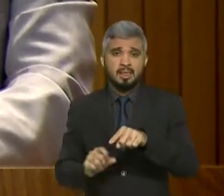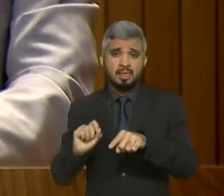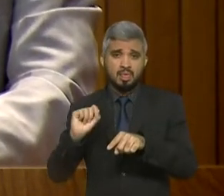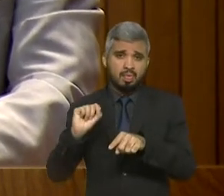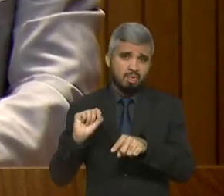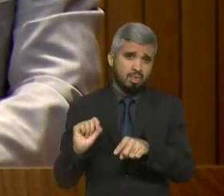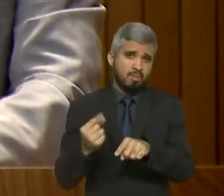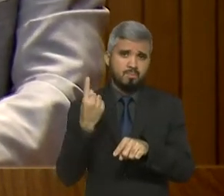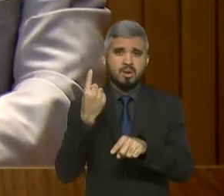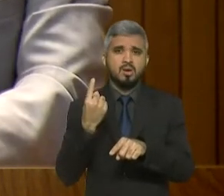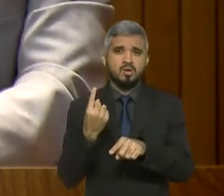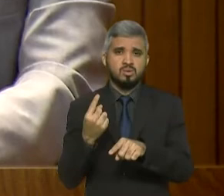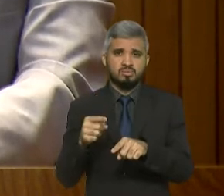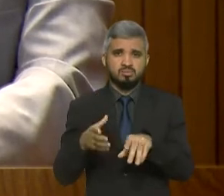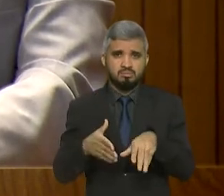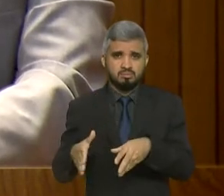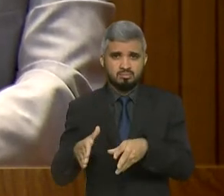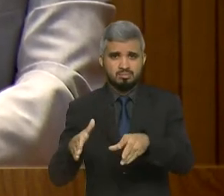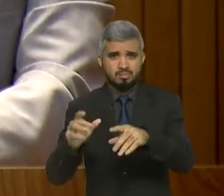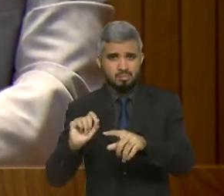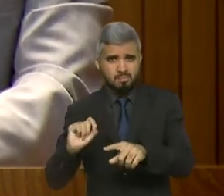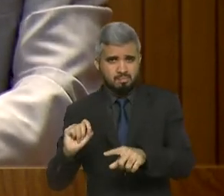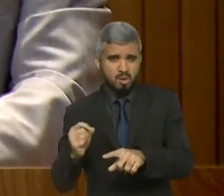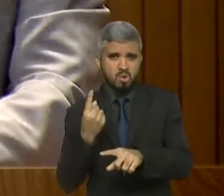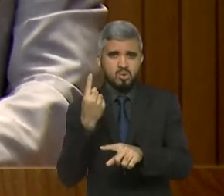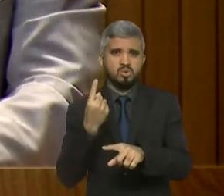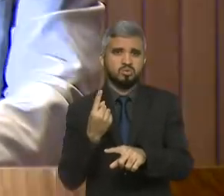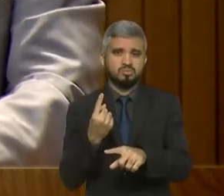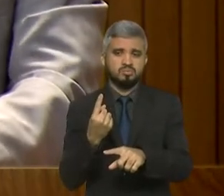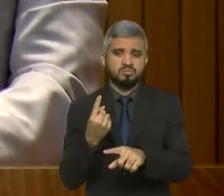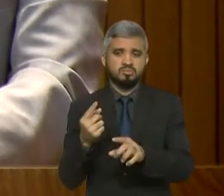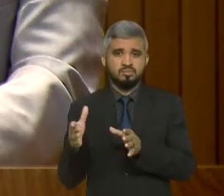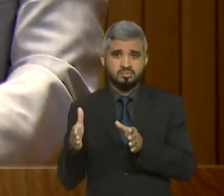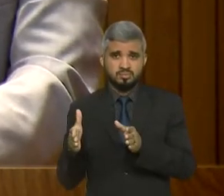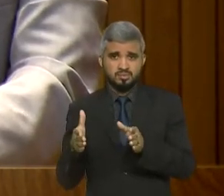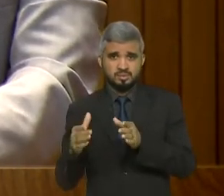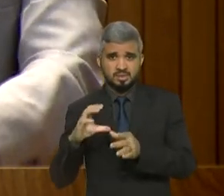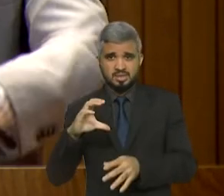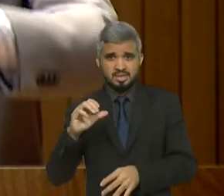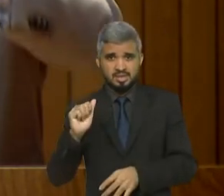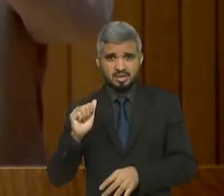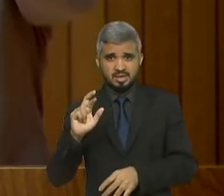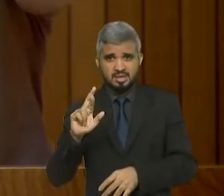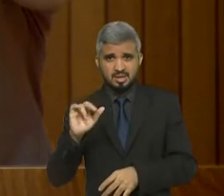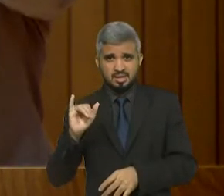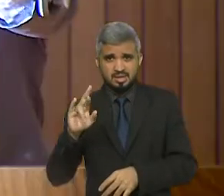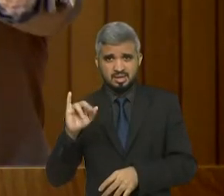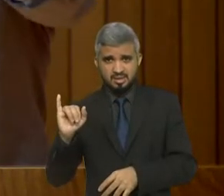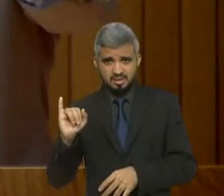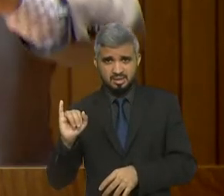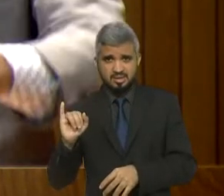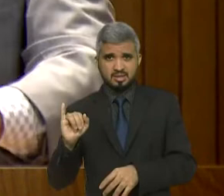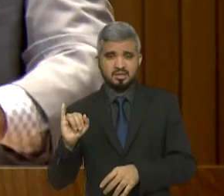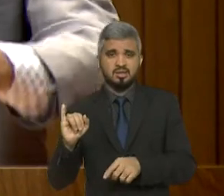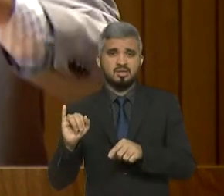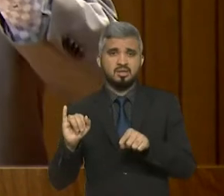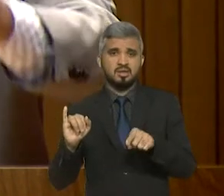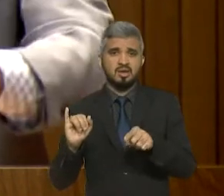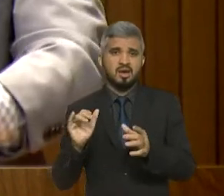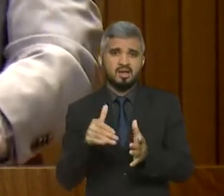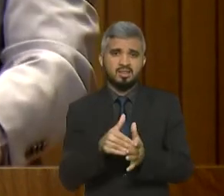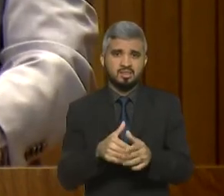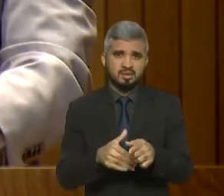muito mais do que o previsto, que é exatamente entre o Cariri, ali em Porção de Pedras, até a